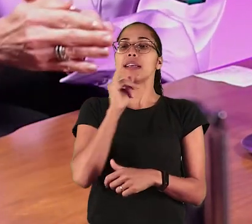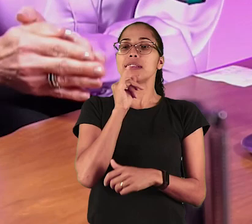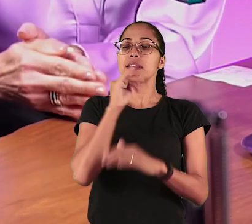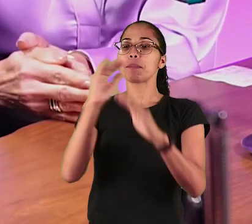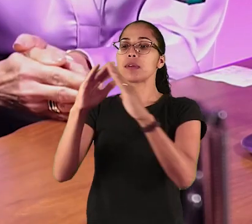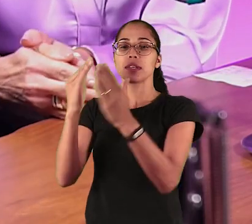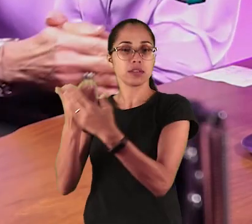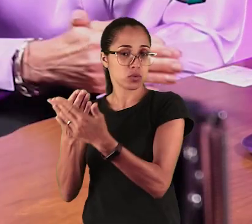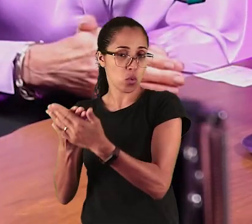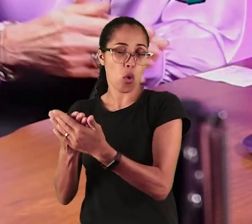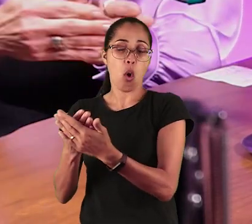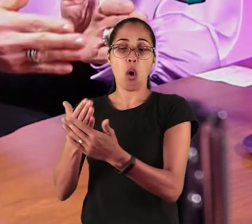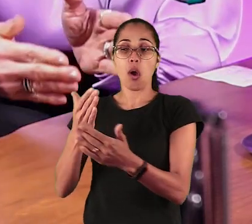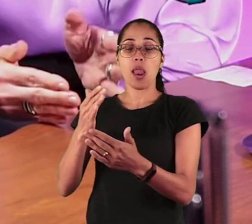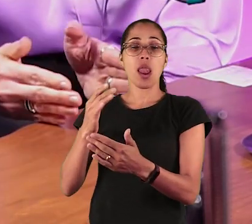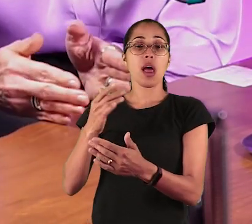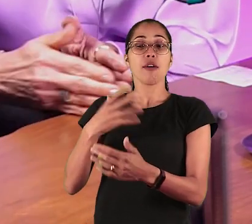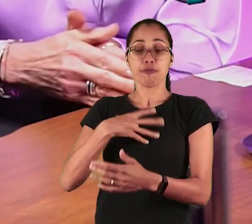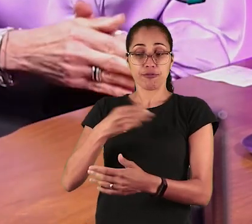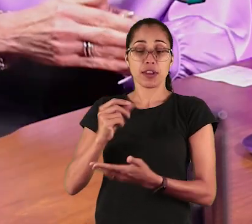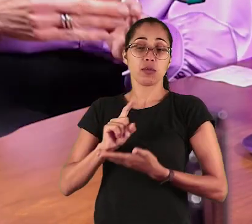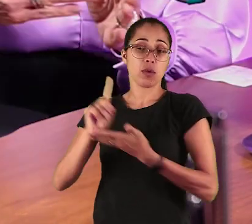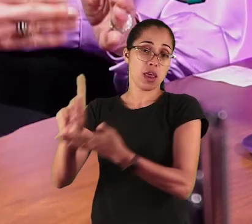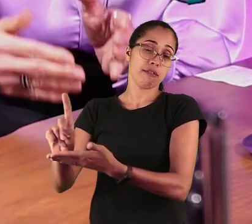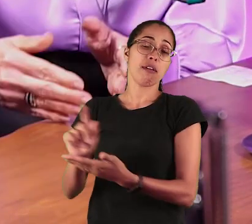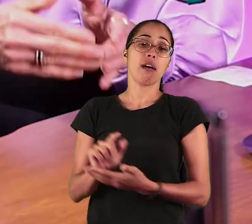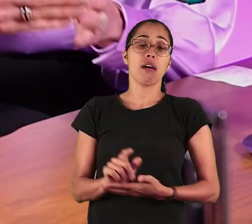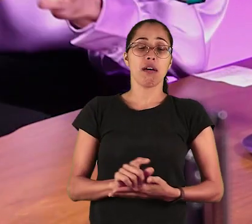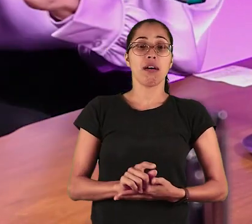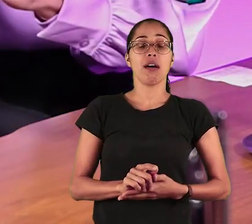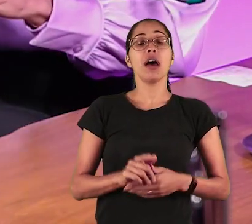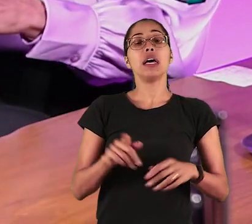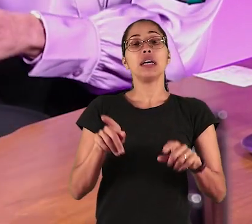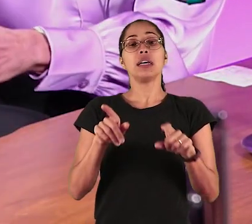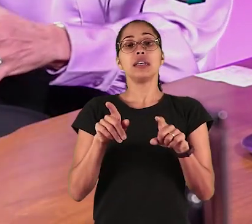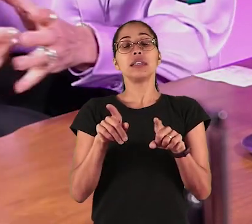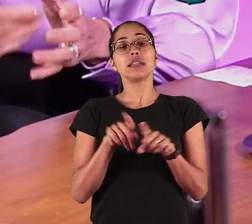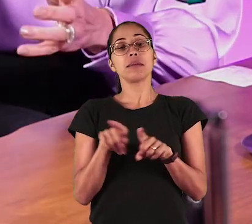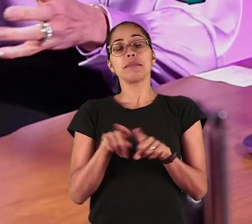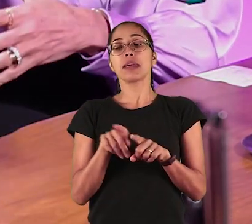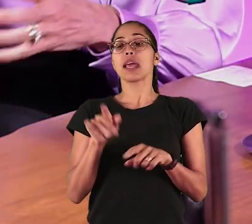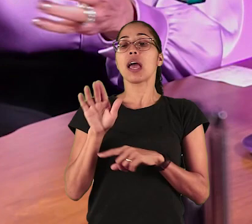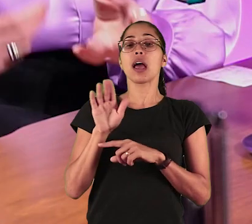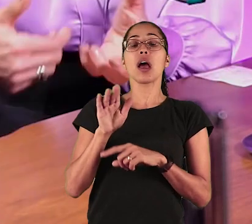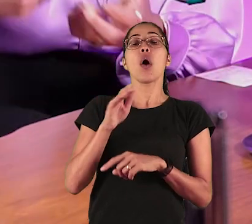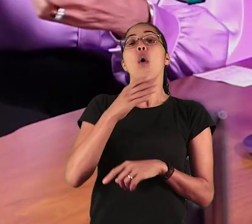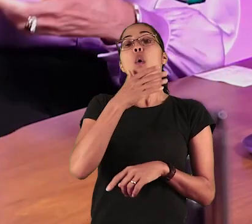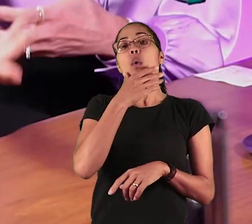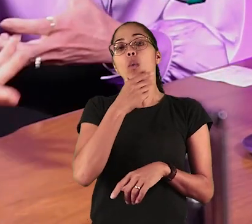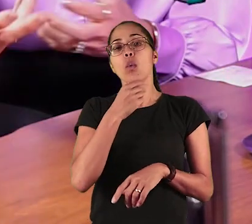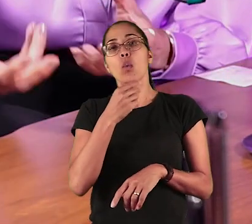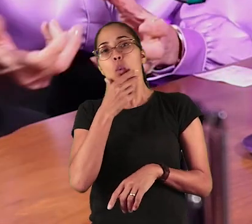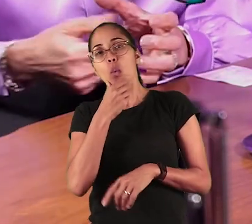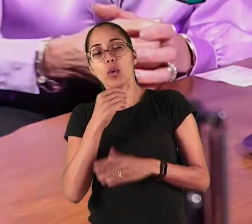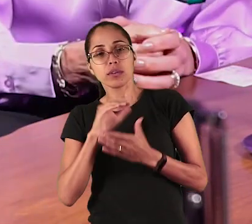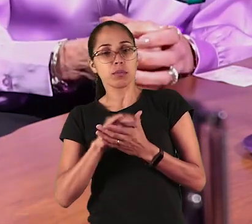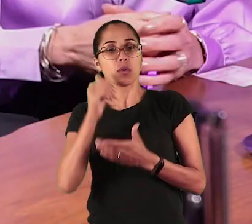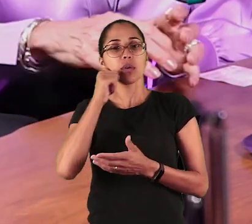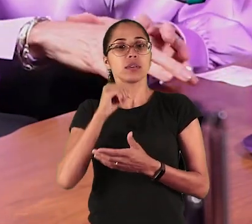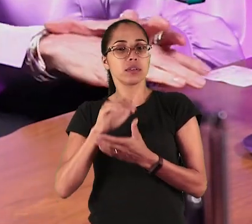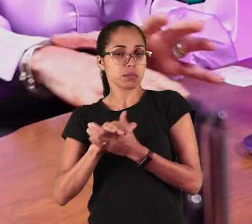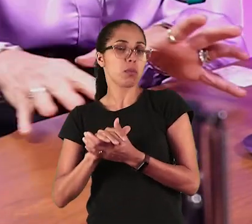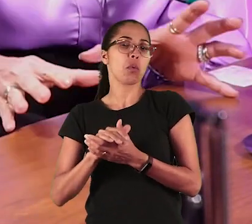numa escola que seja de período ajuda ao seu companheiro a sua companheira apoiando